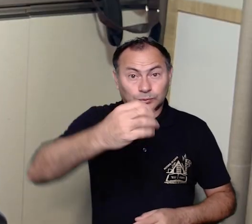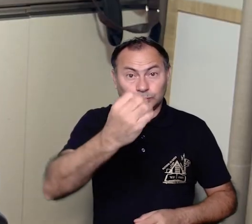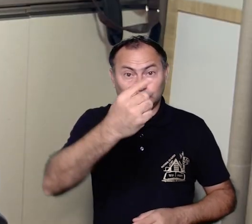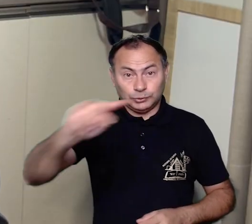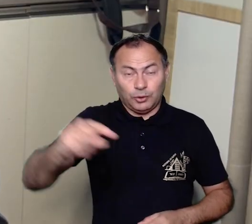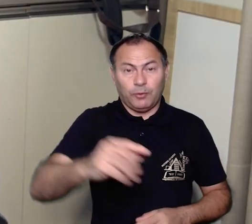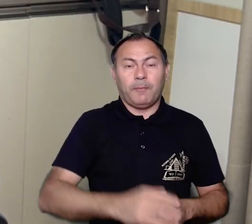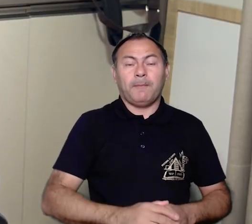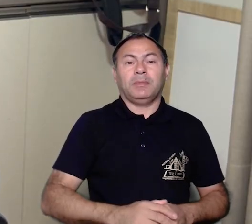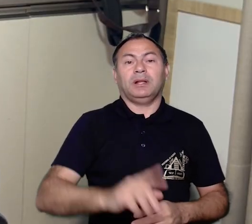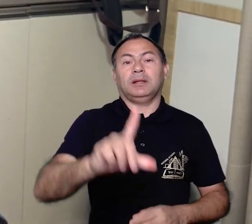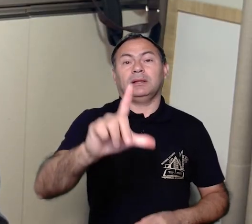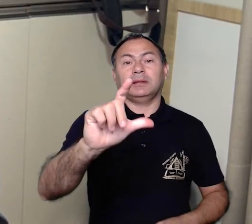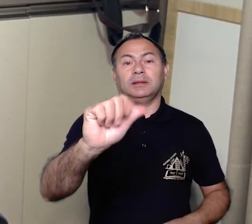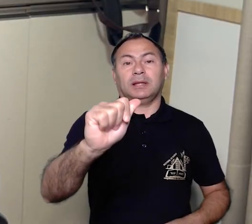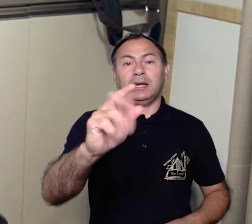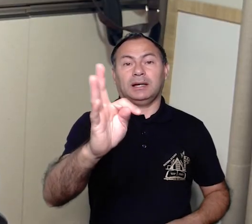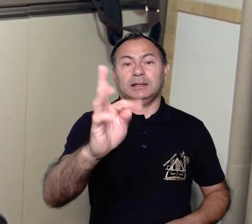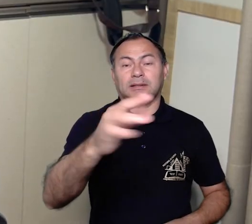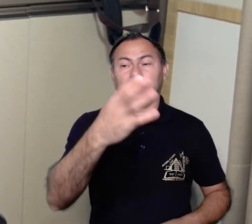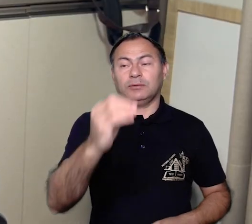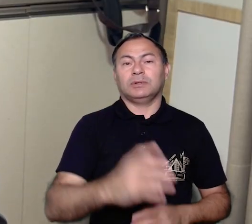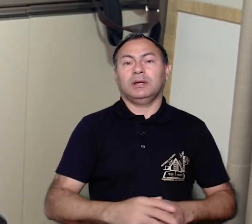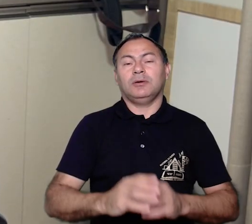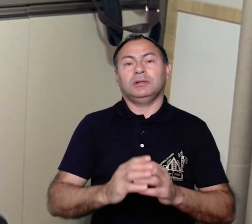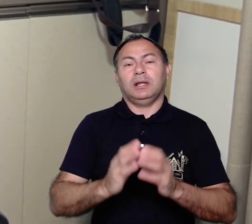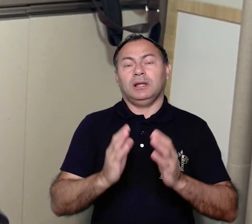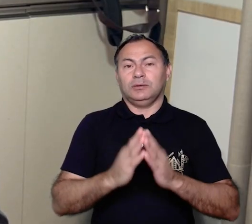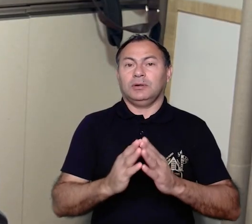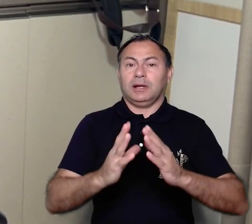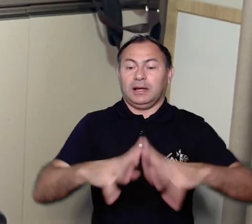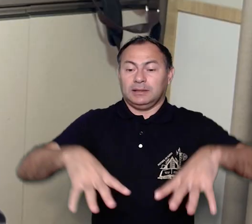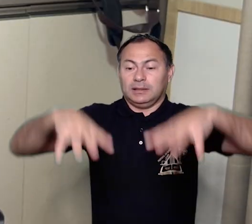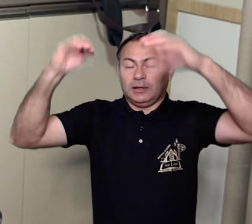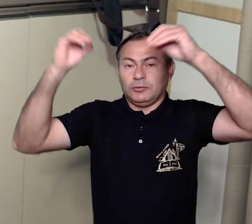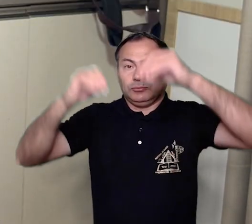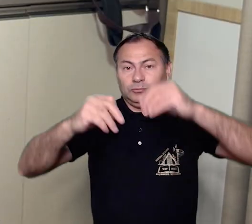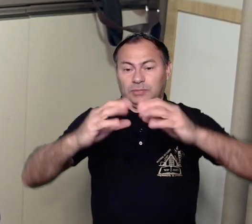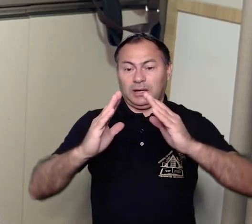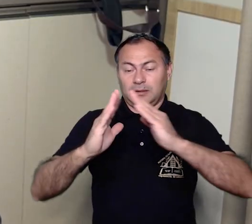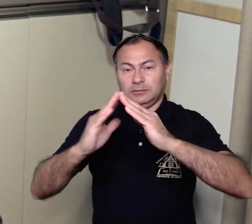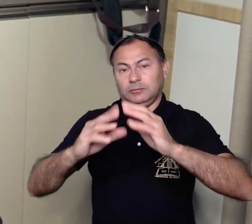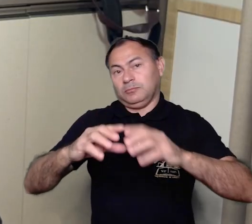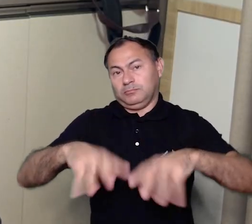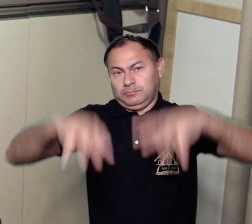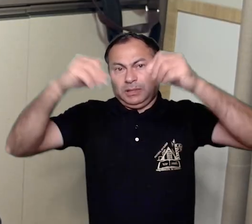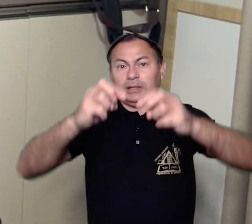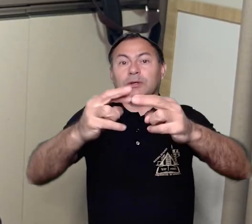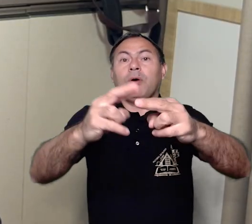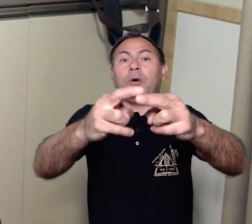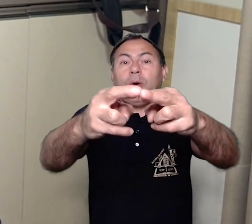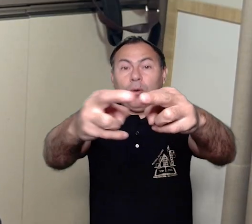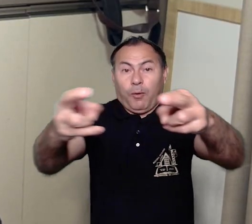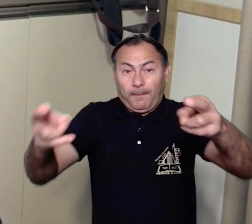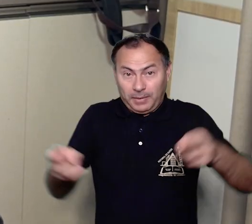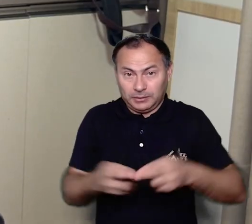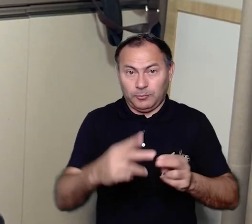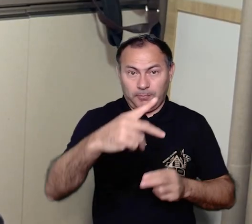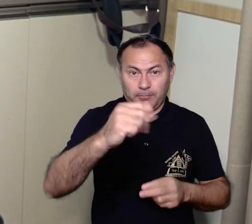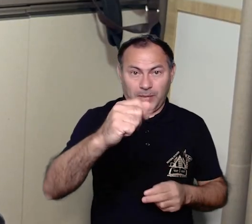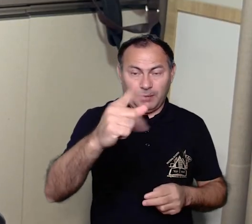a Catedral do Bispo de Roma, Catedral do Papa. Para peregrinar, que